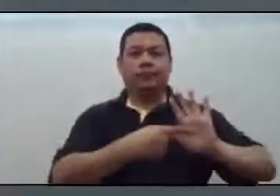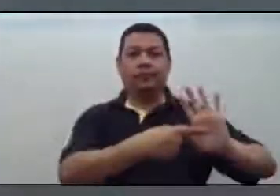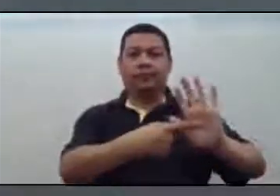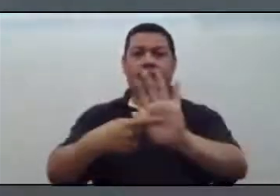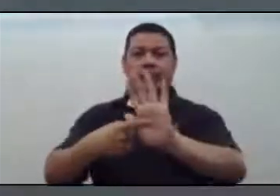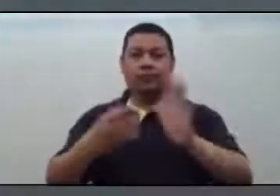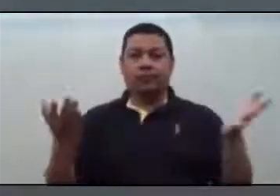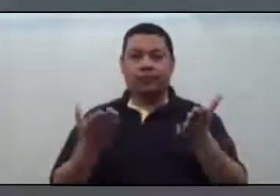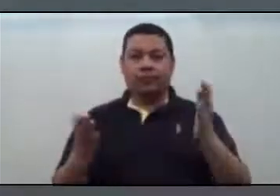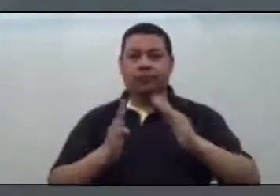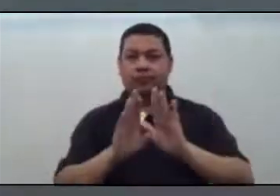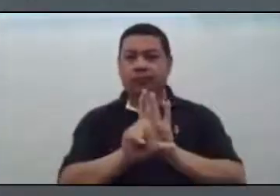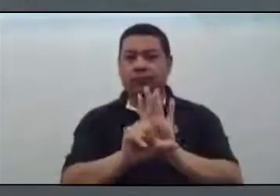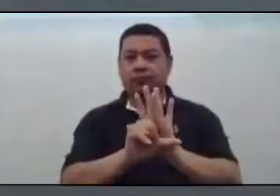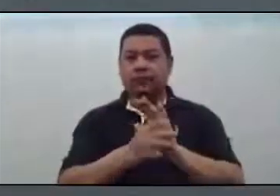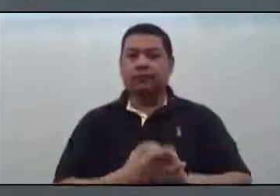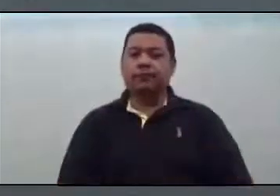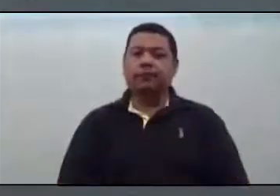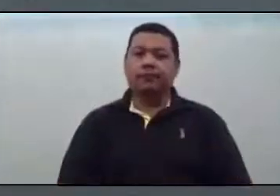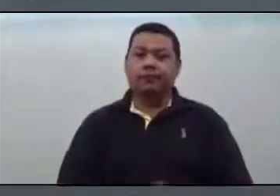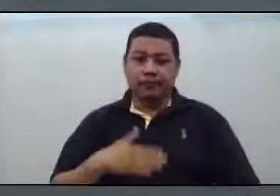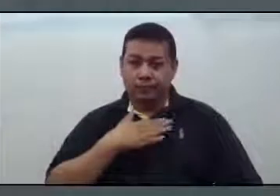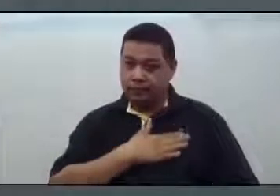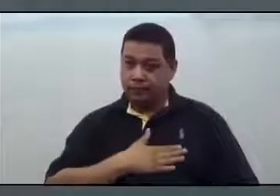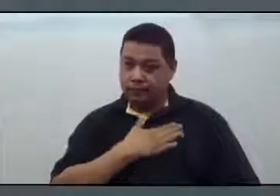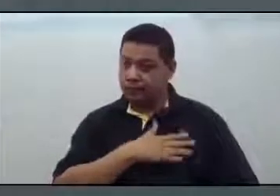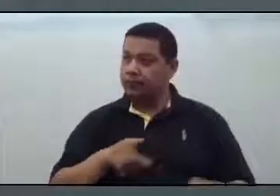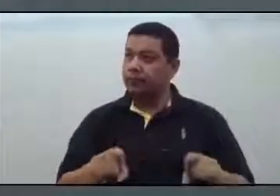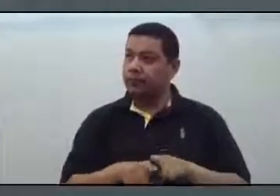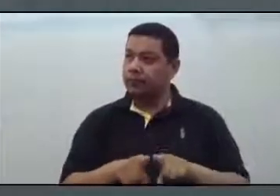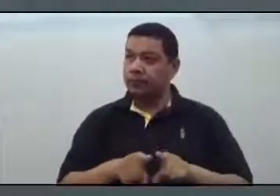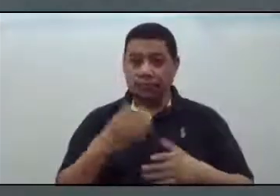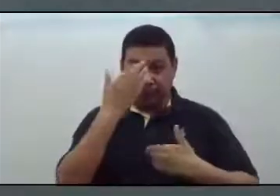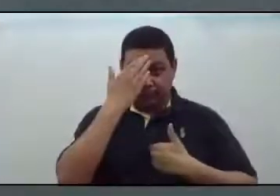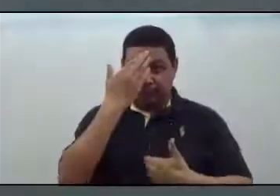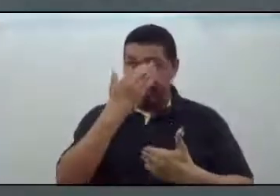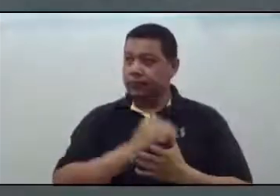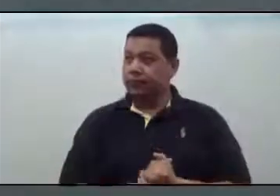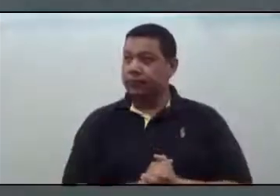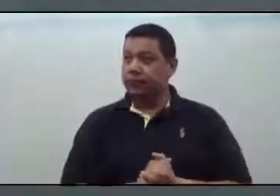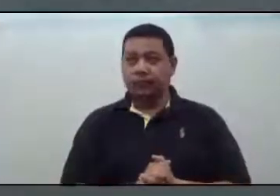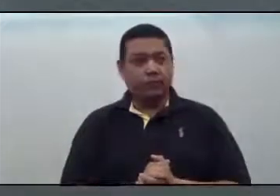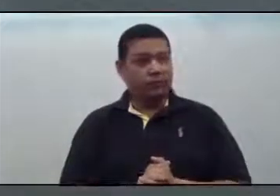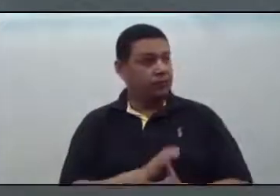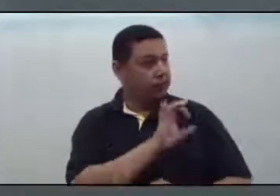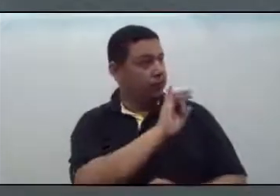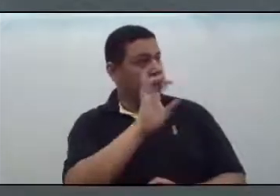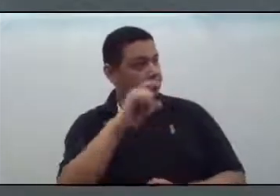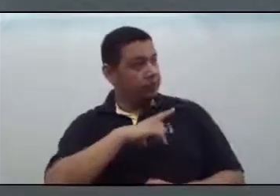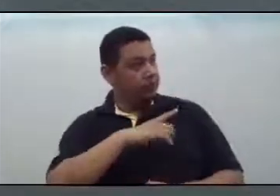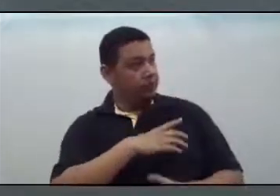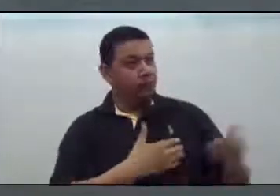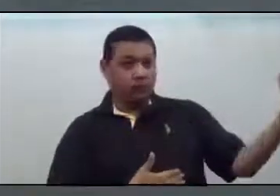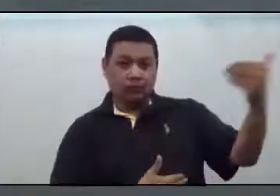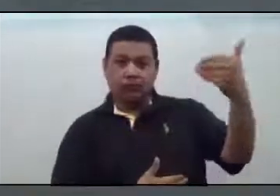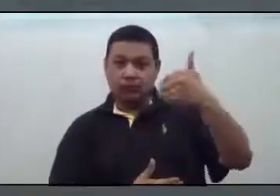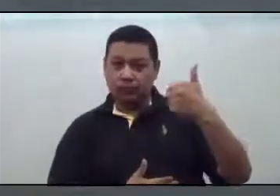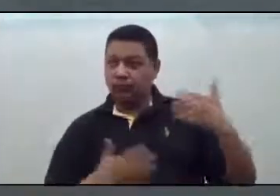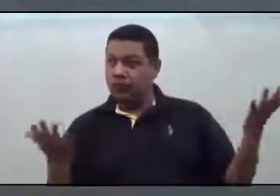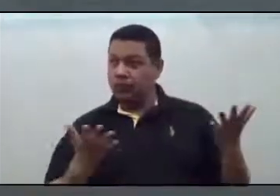nessa casa de lei. Gostaria aqui de agradecer a presença de cada um de vocês, em nome